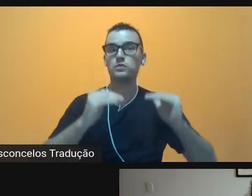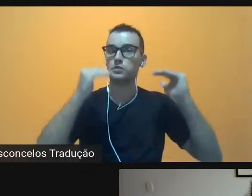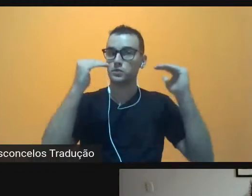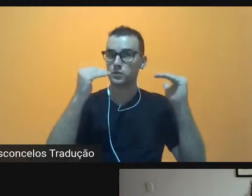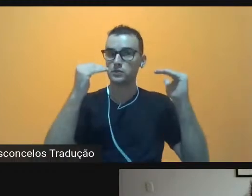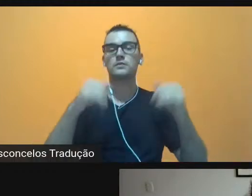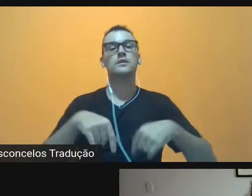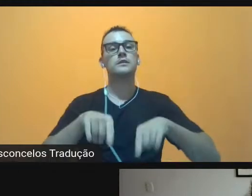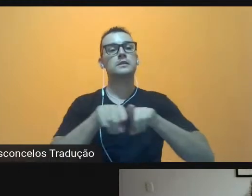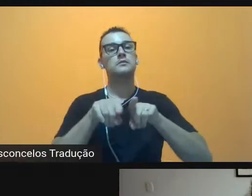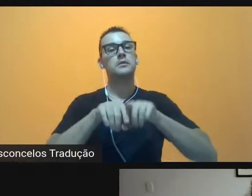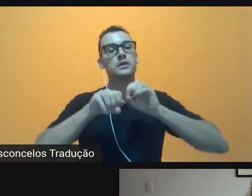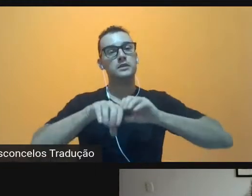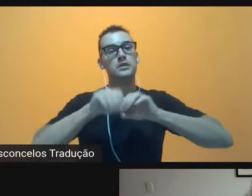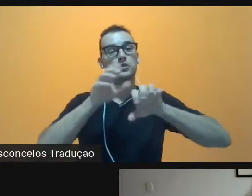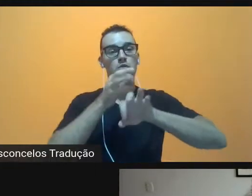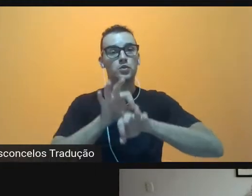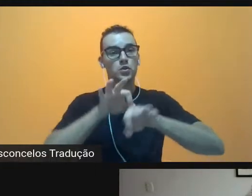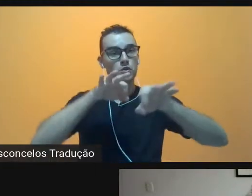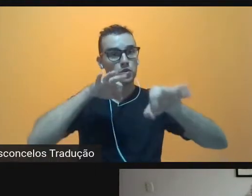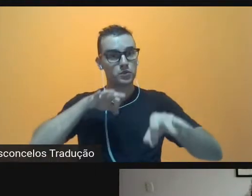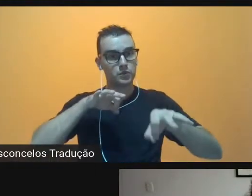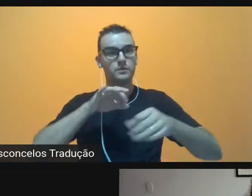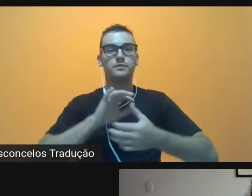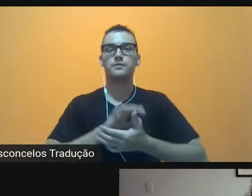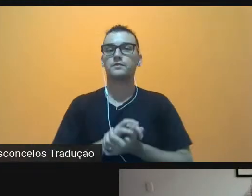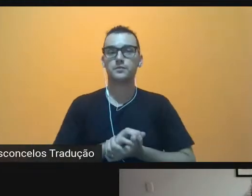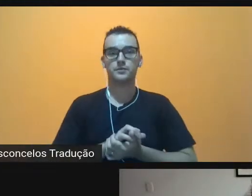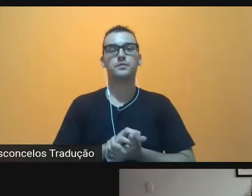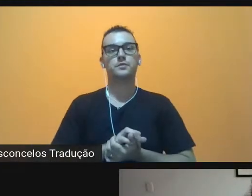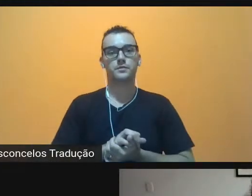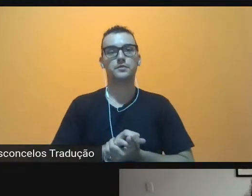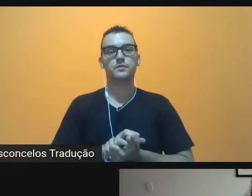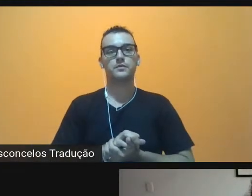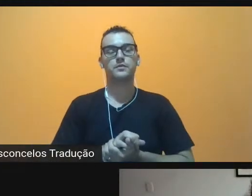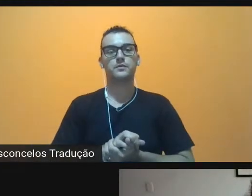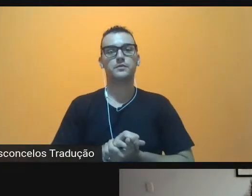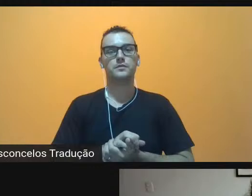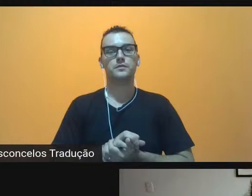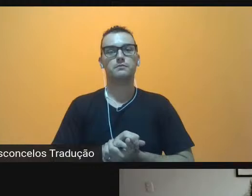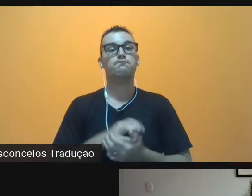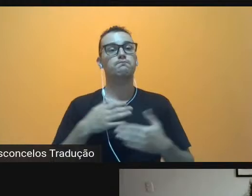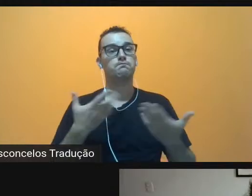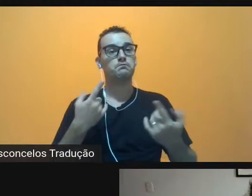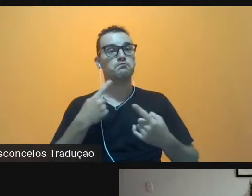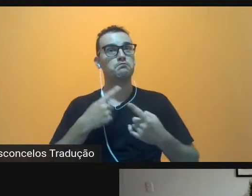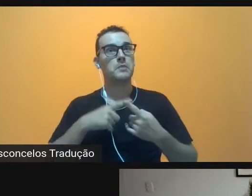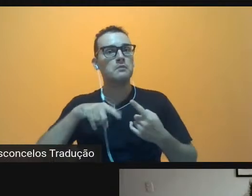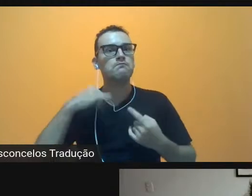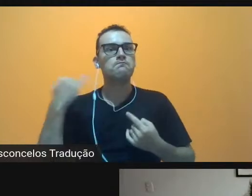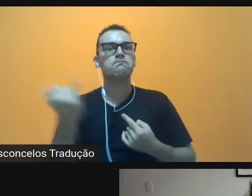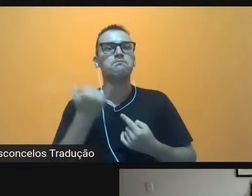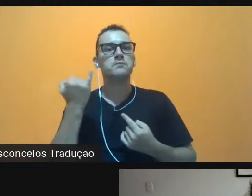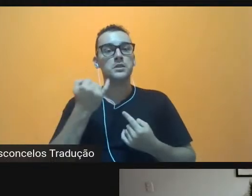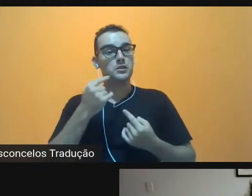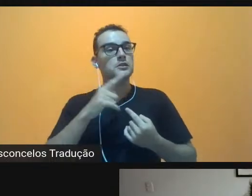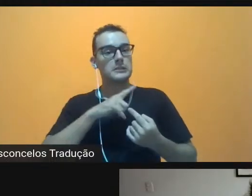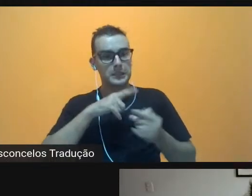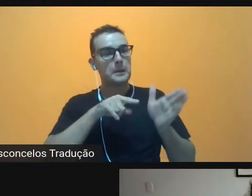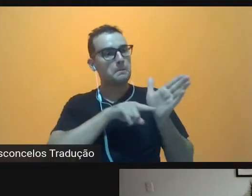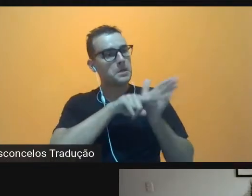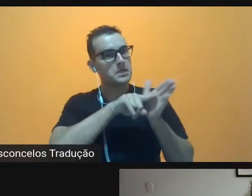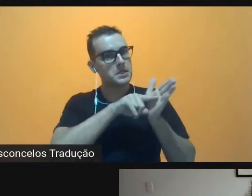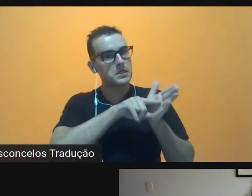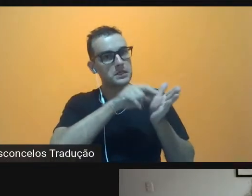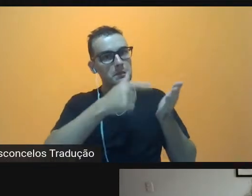e no ensino à distância, e quanto que, na verdade, é tão importante a gente ter trabalhos dentro dessa